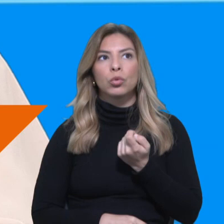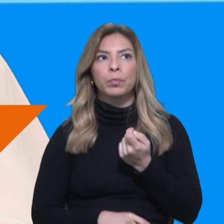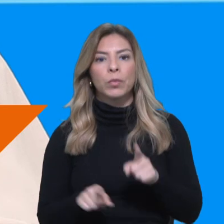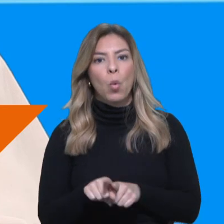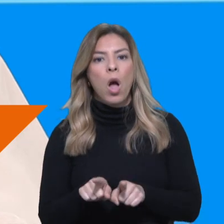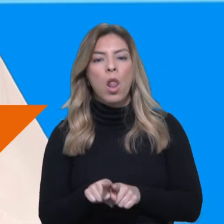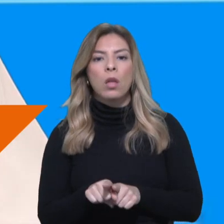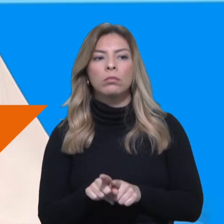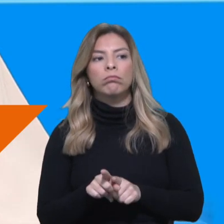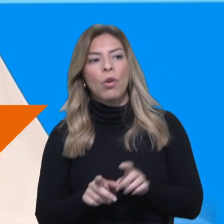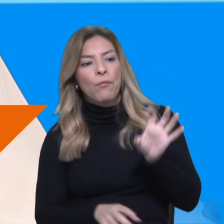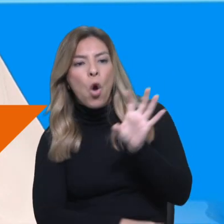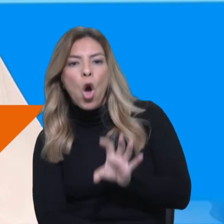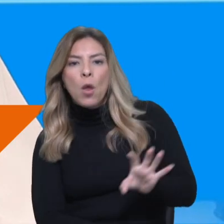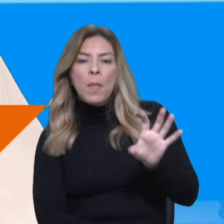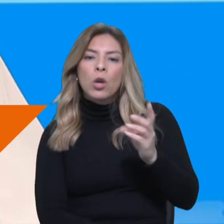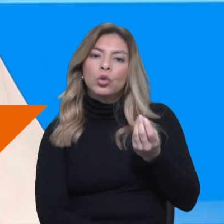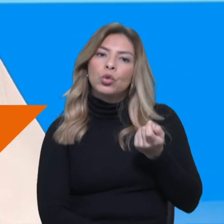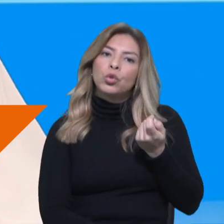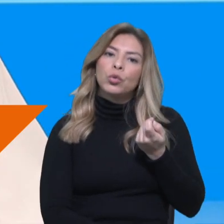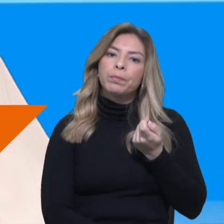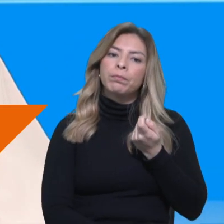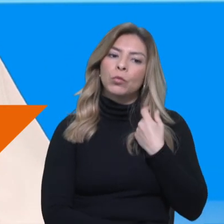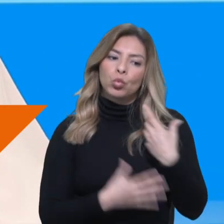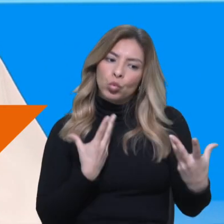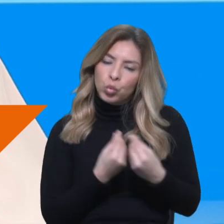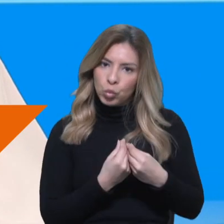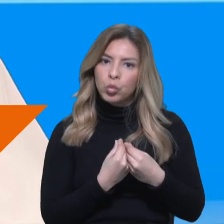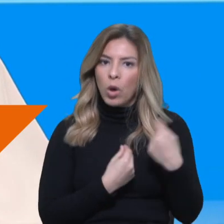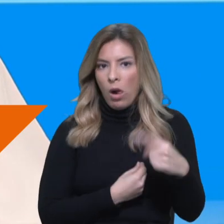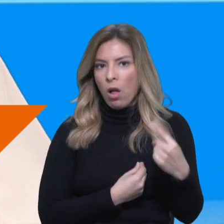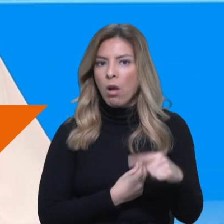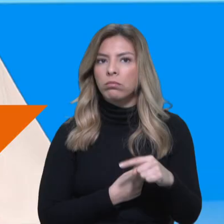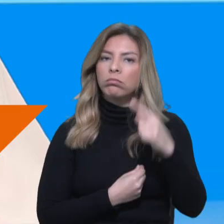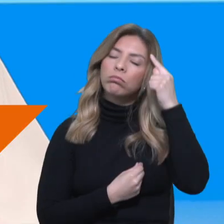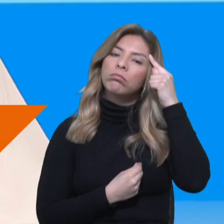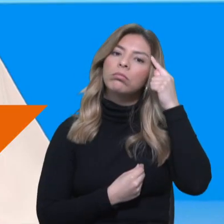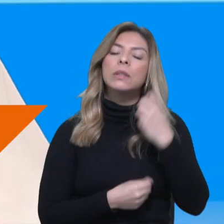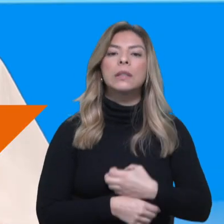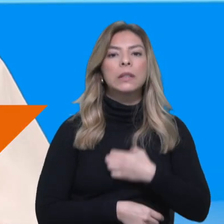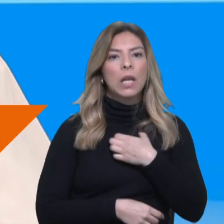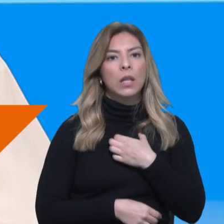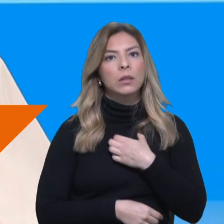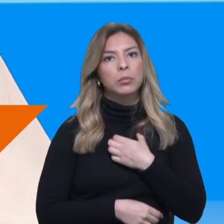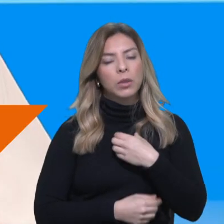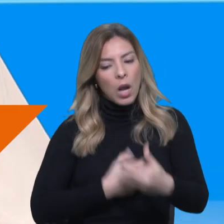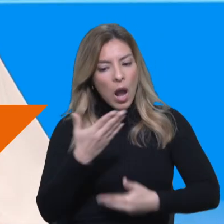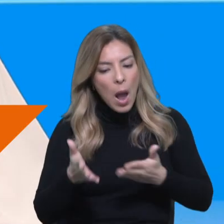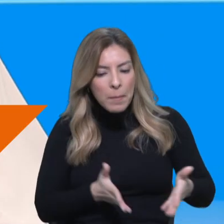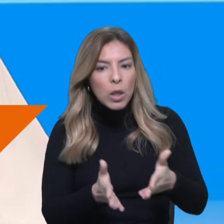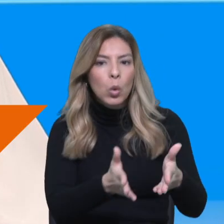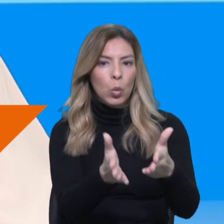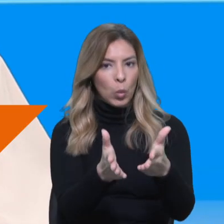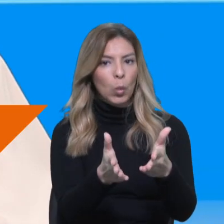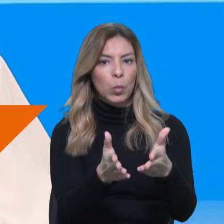uma forma de nós juntas ou juntos, não é, vivermos esta caminhada.